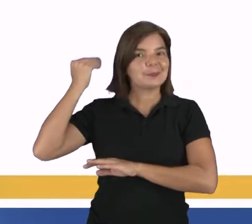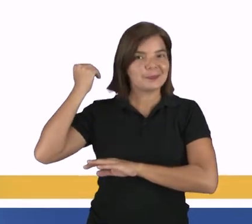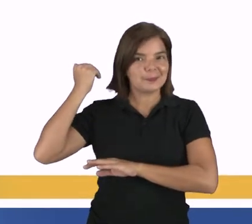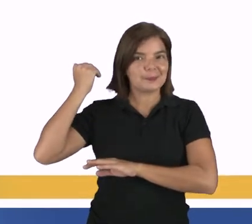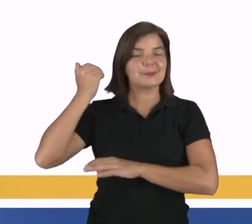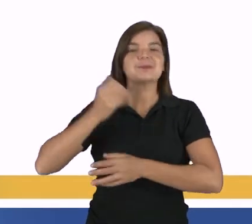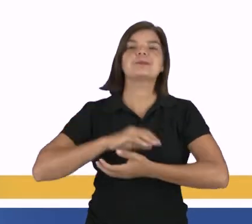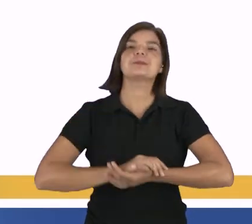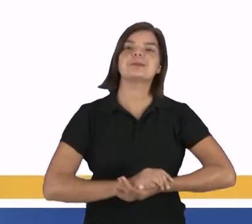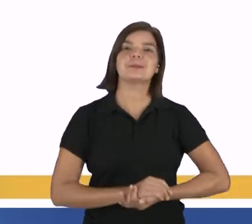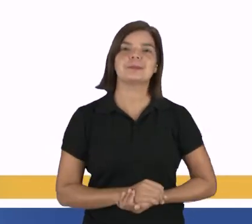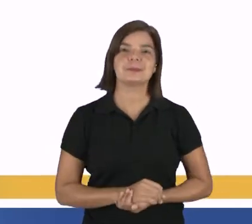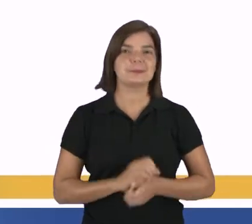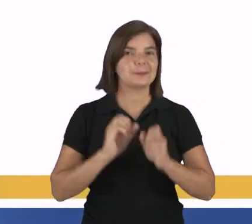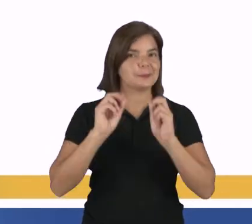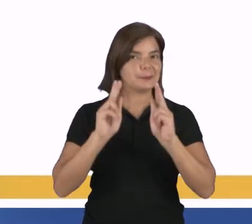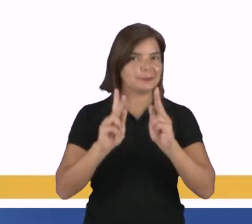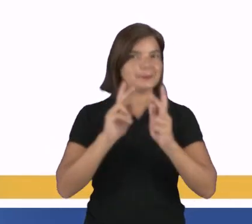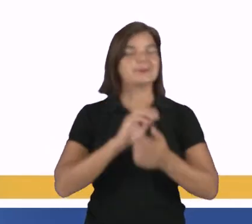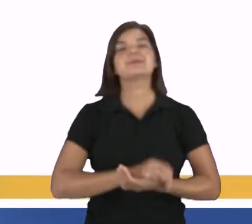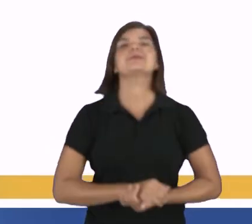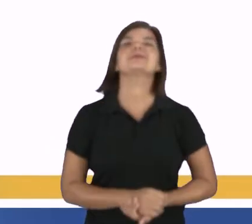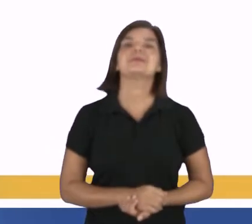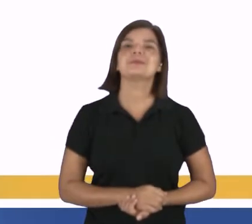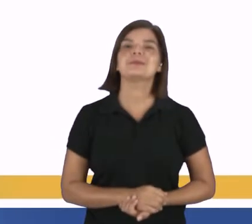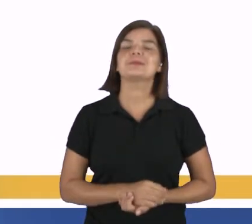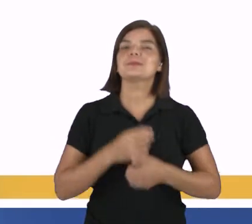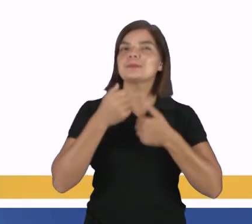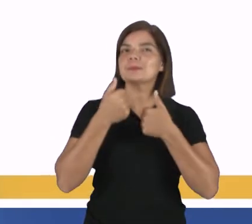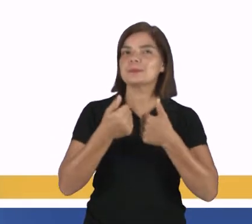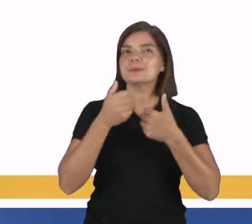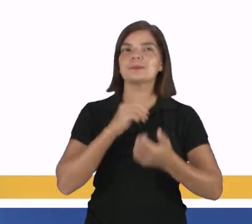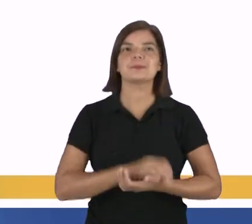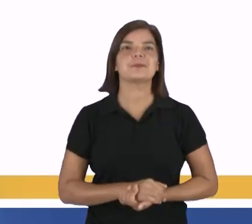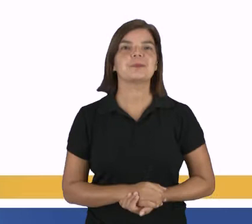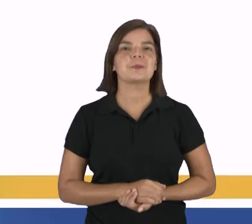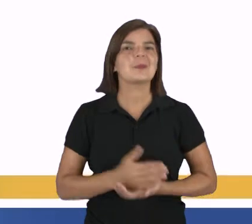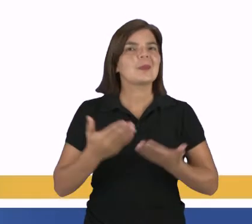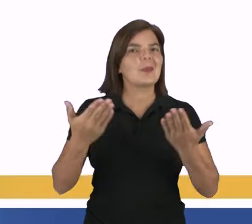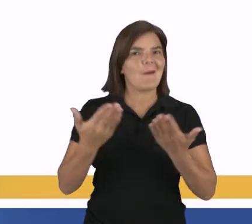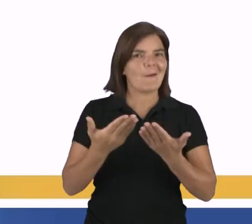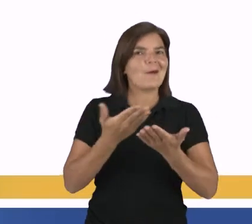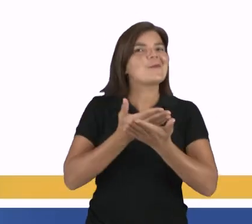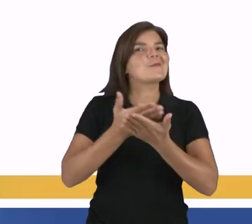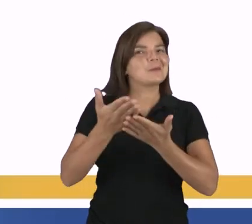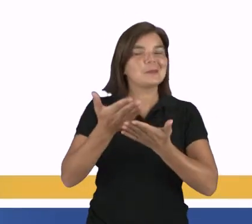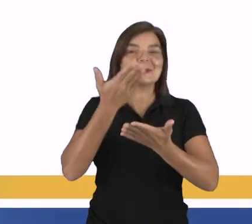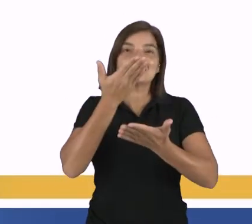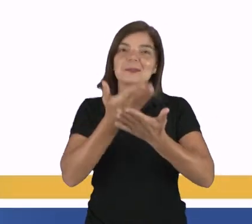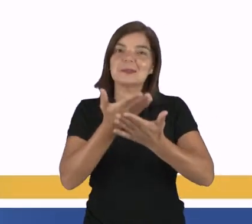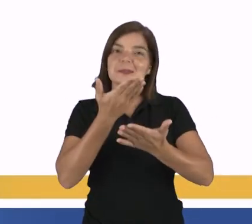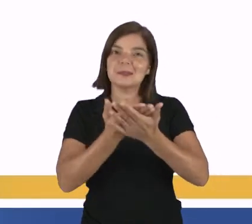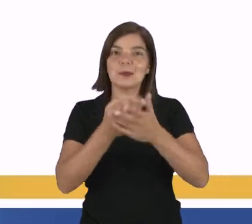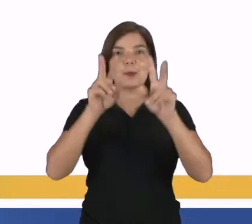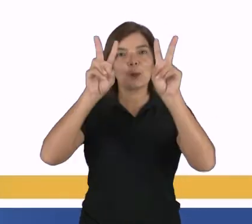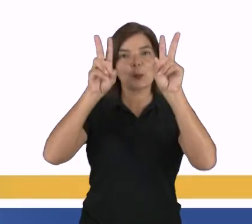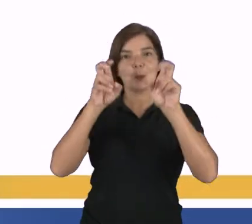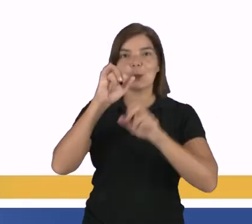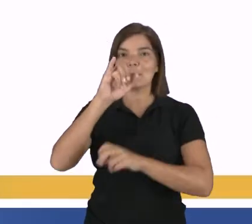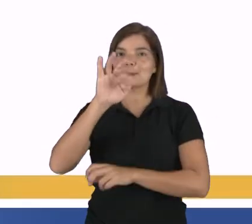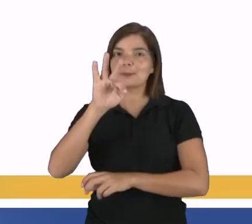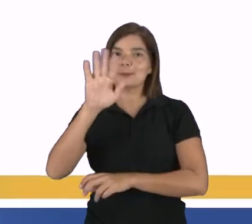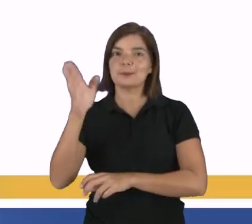de tempo, ok? Muito bem. Agora sim, vamos iniciar falando de it